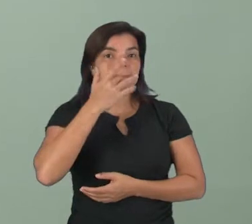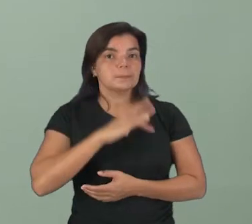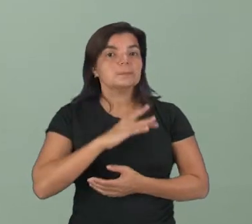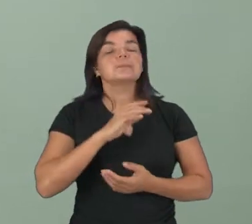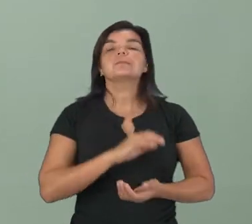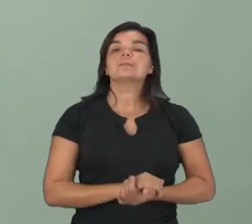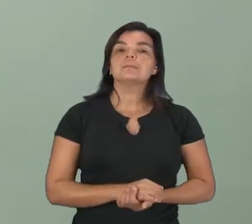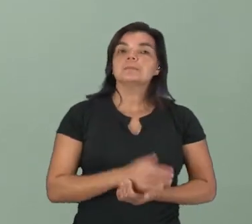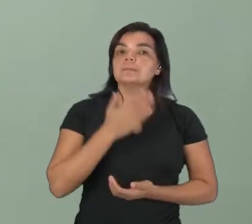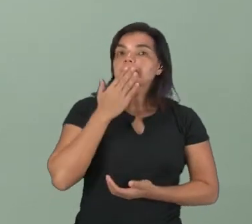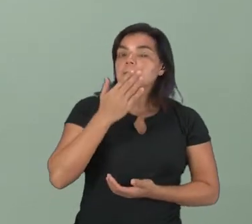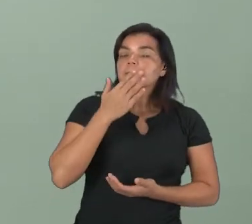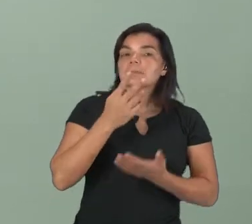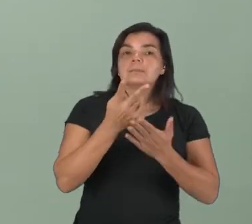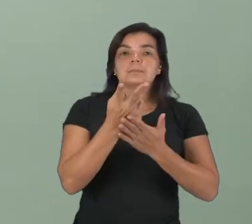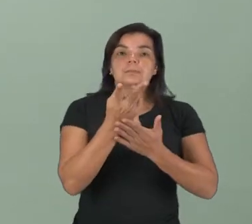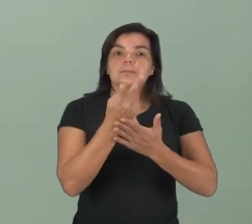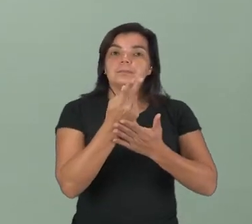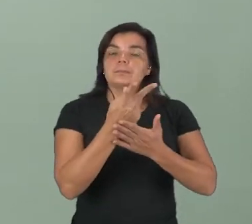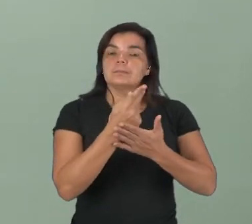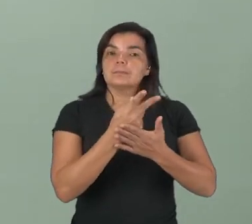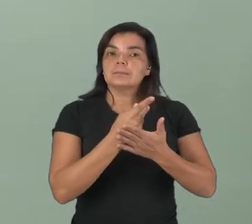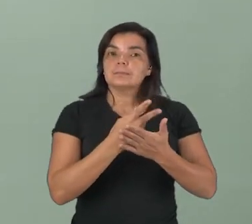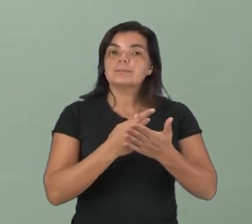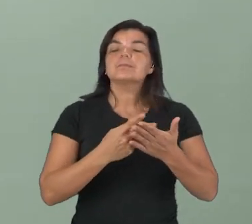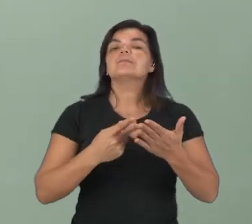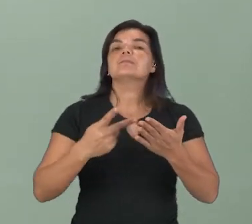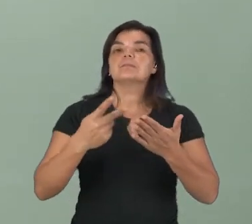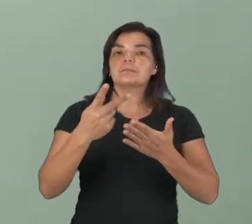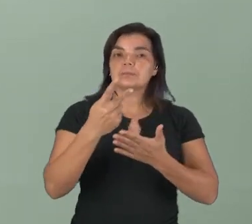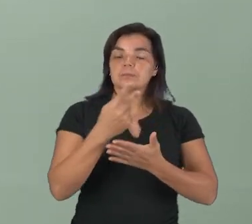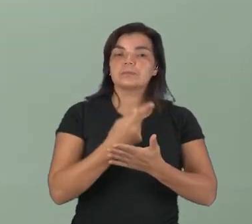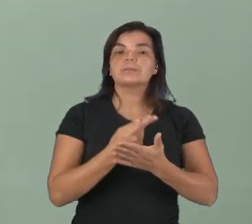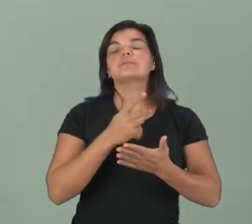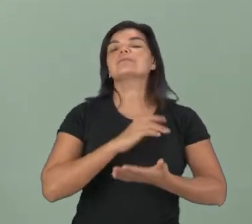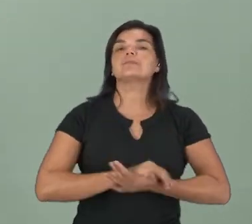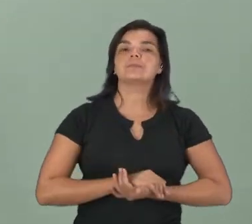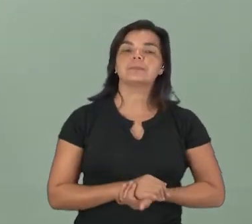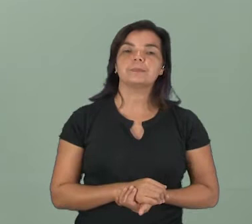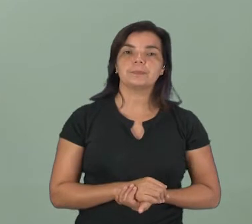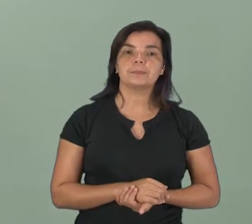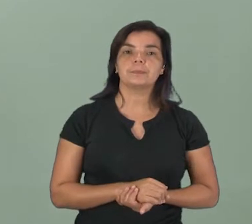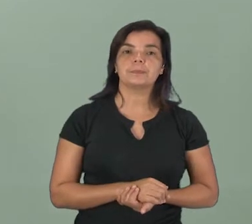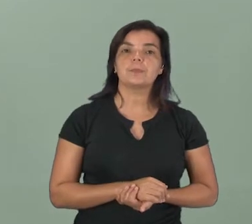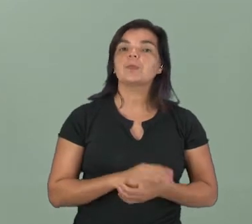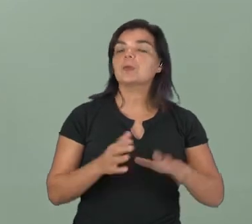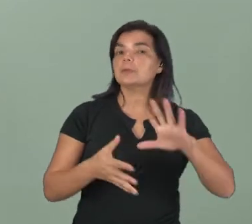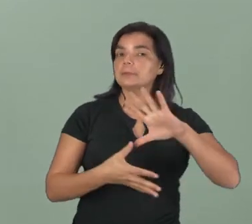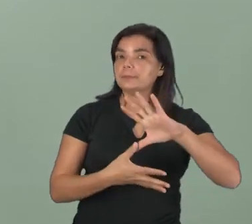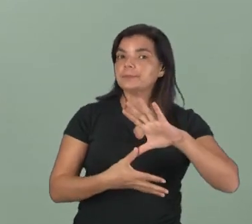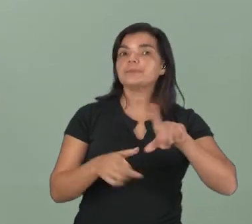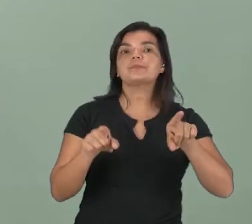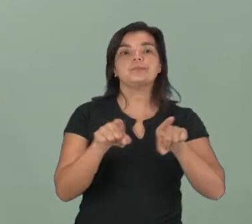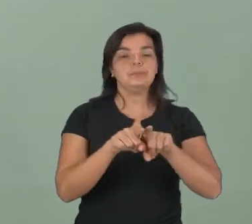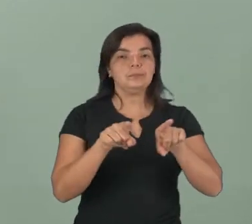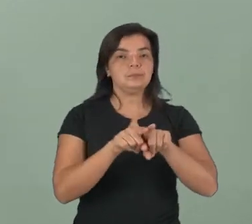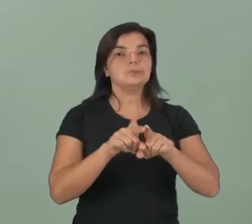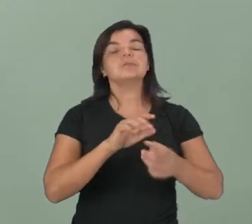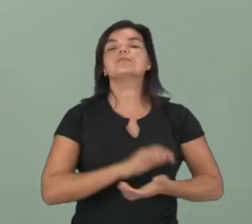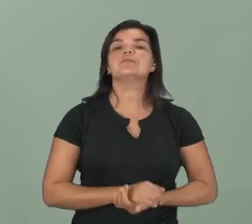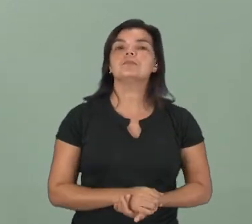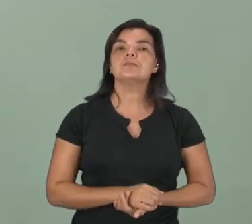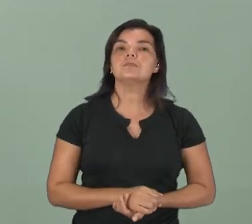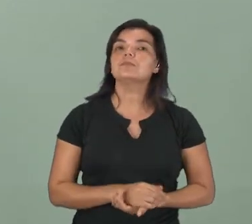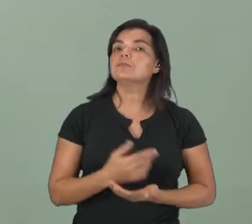crianças, ela pediu que representassem esse percurso através de mapas. Isso aqui são mapas